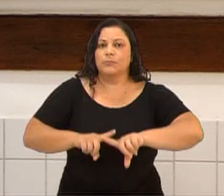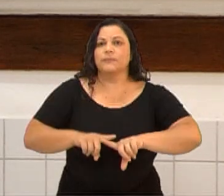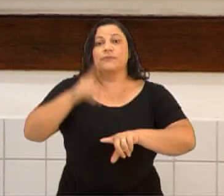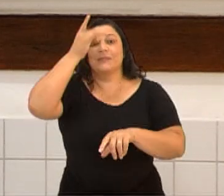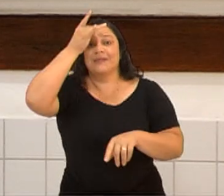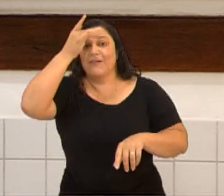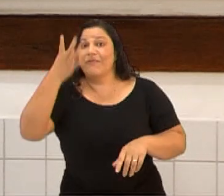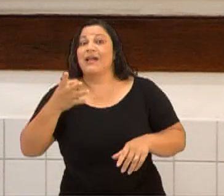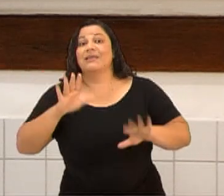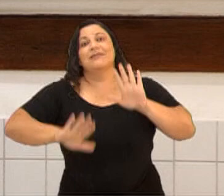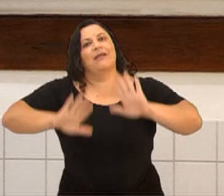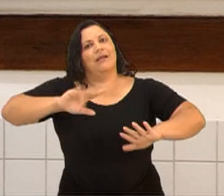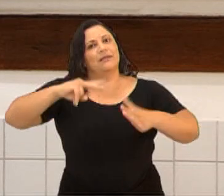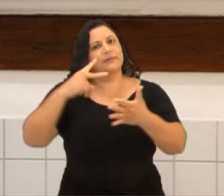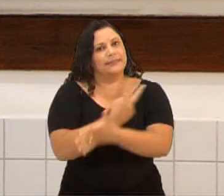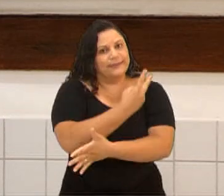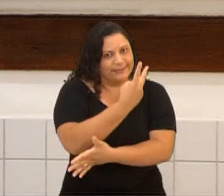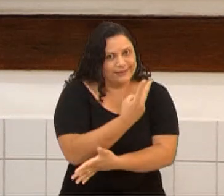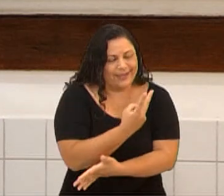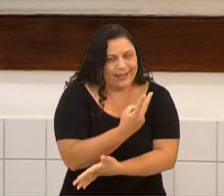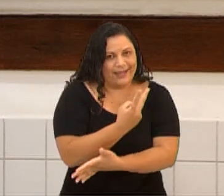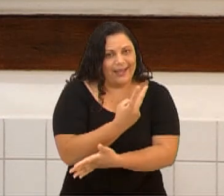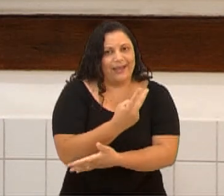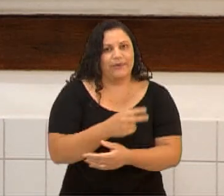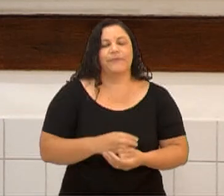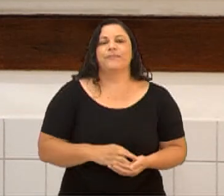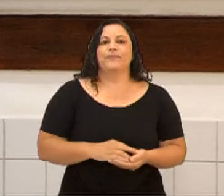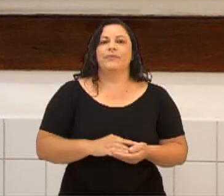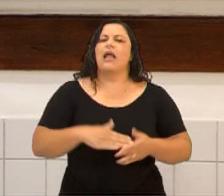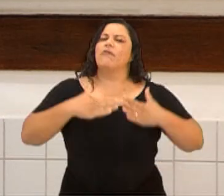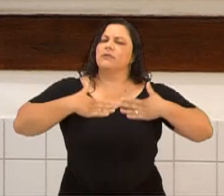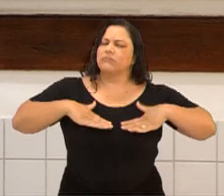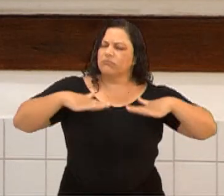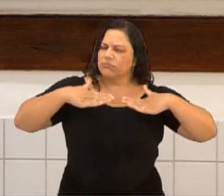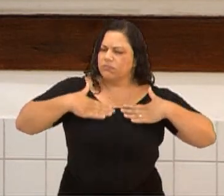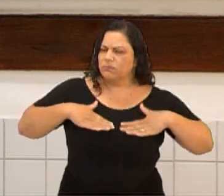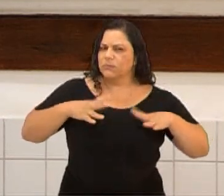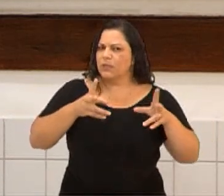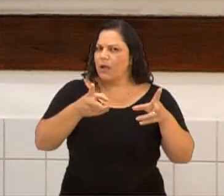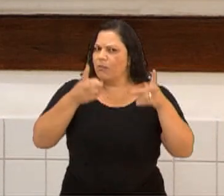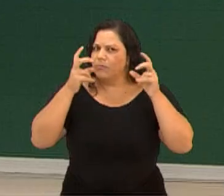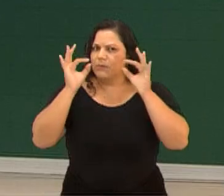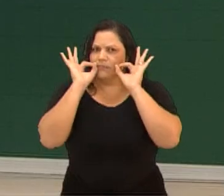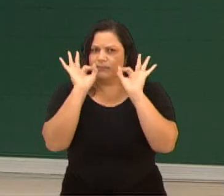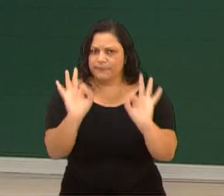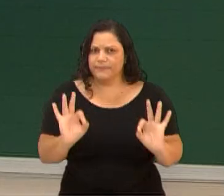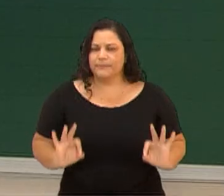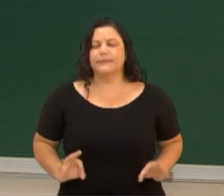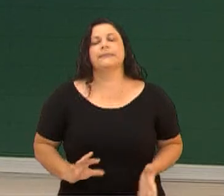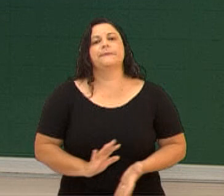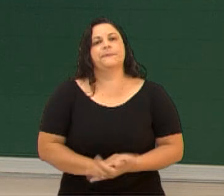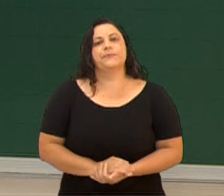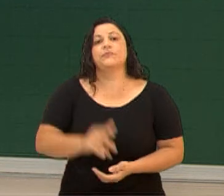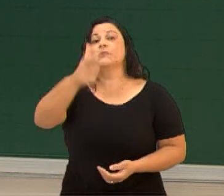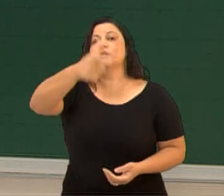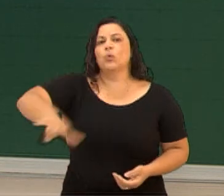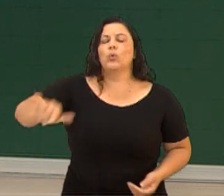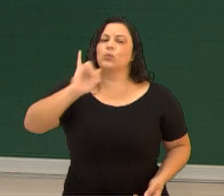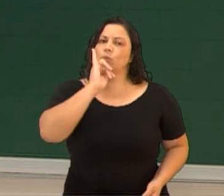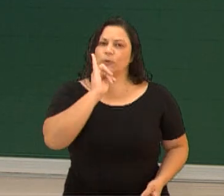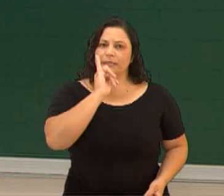mais fácil que a gente erra. Faça passo a passo e preste atenção. Vamos para mais um exemplo, então.